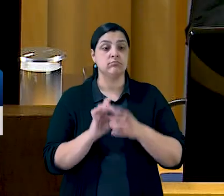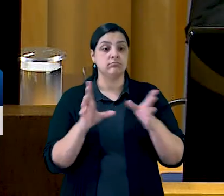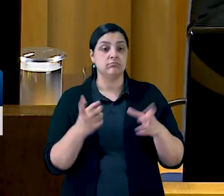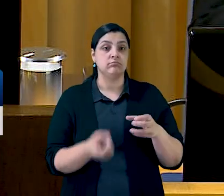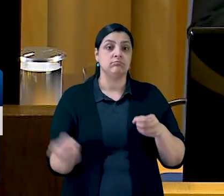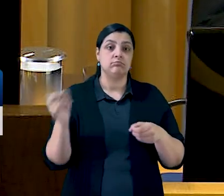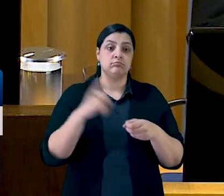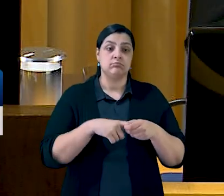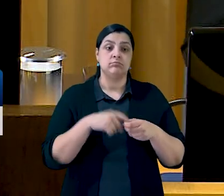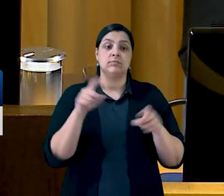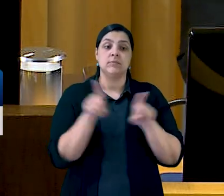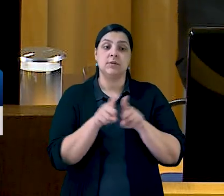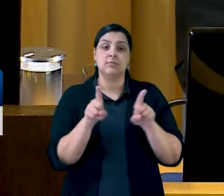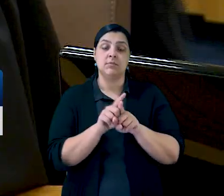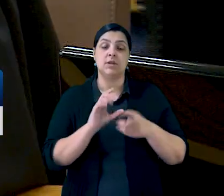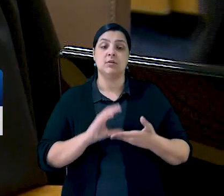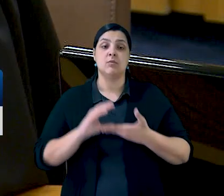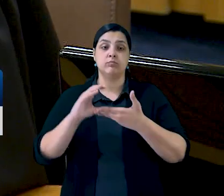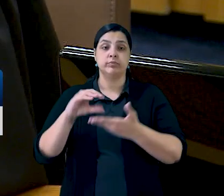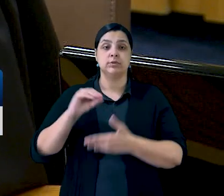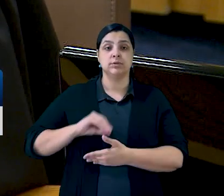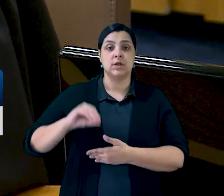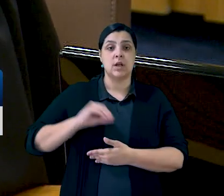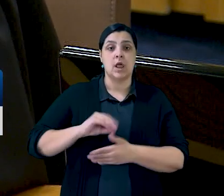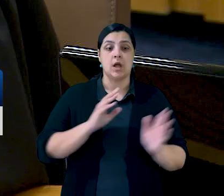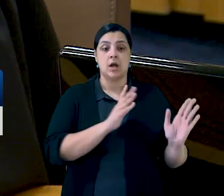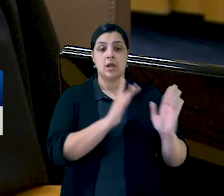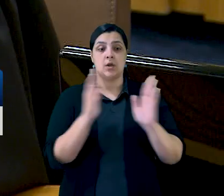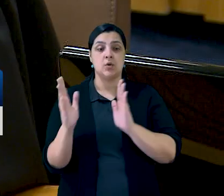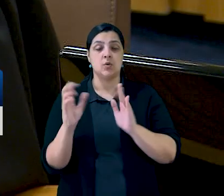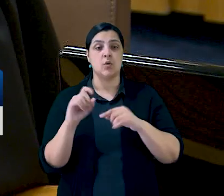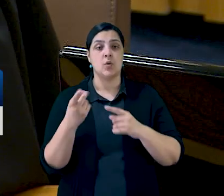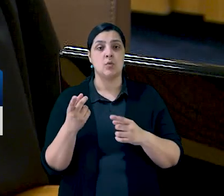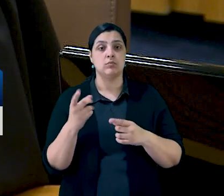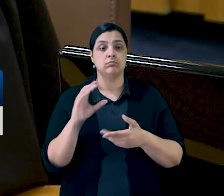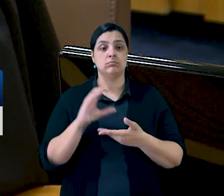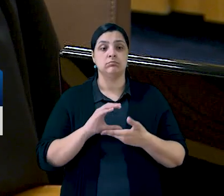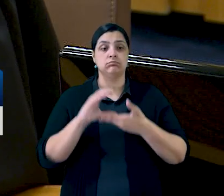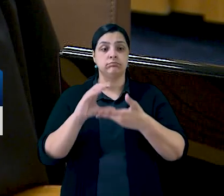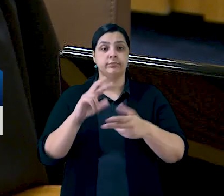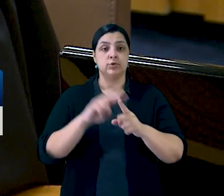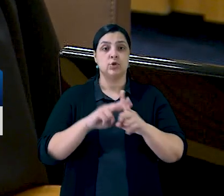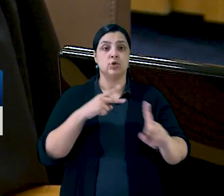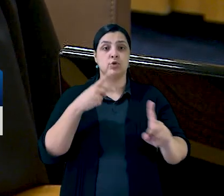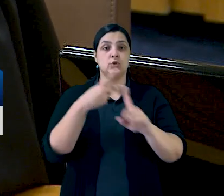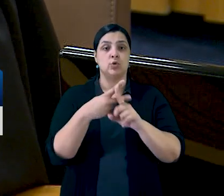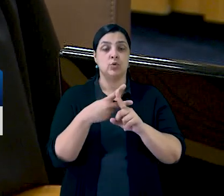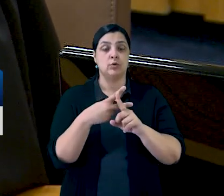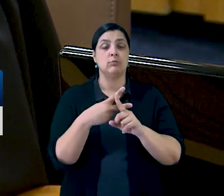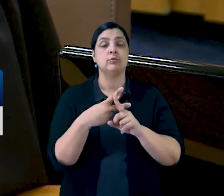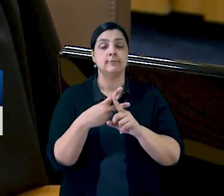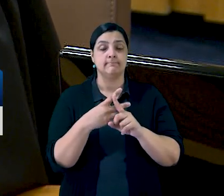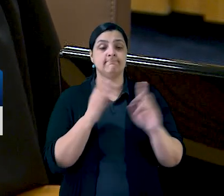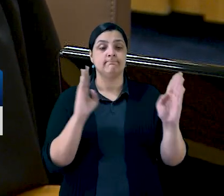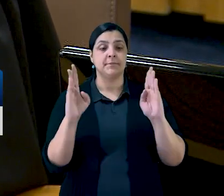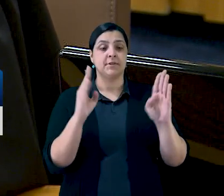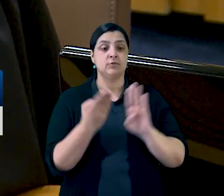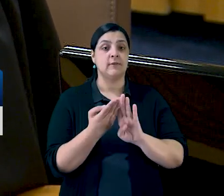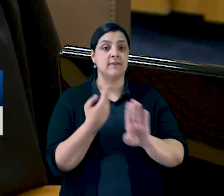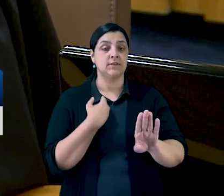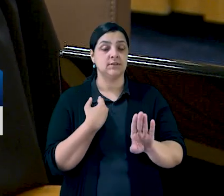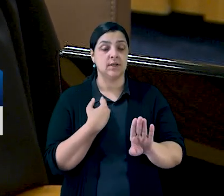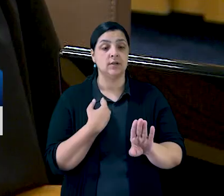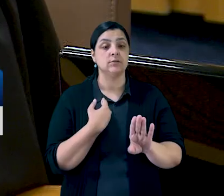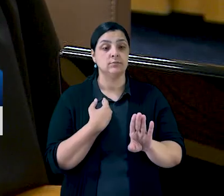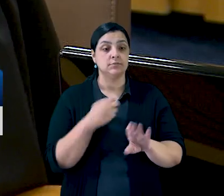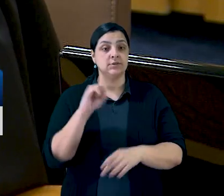que permite a reintegração com ressarcimento integral dos salários ou recebimento dos salários em dobro relativos ao período